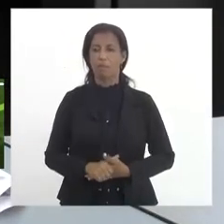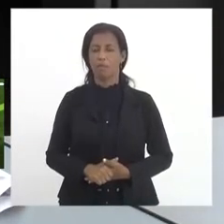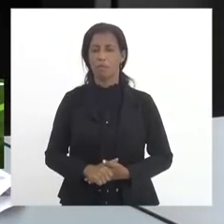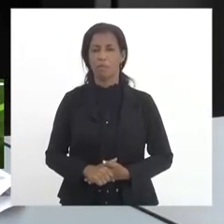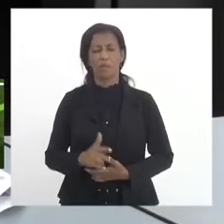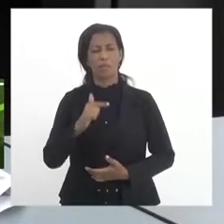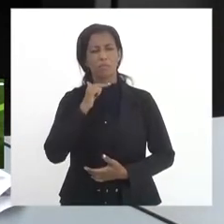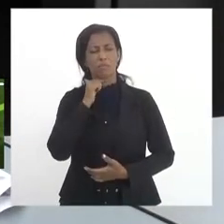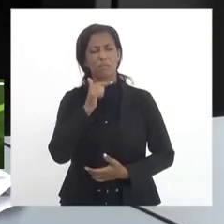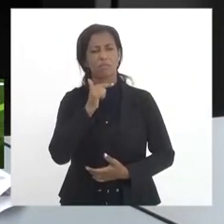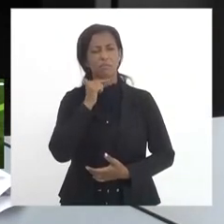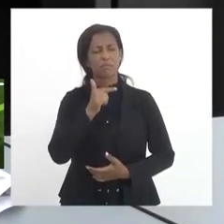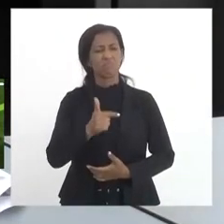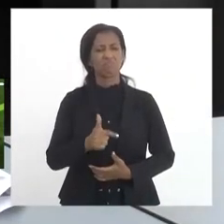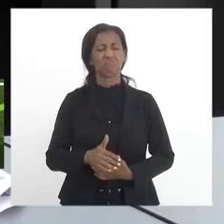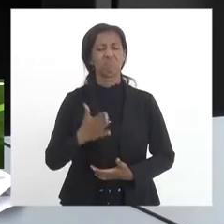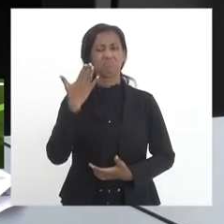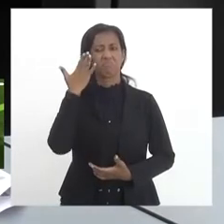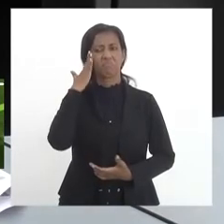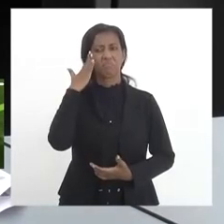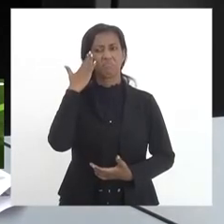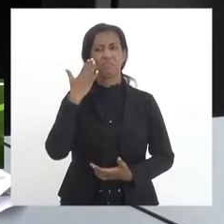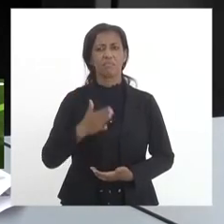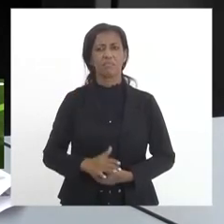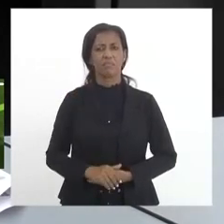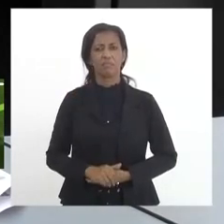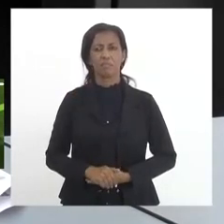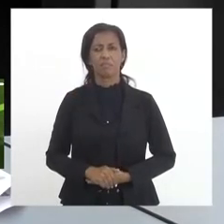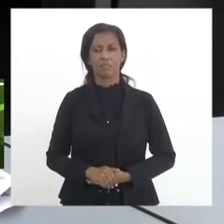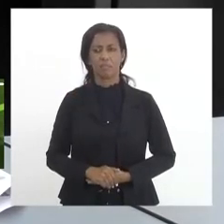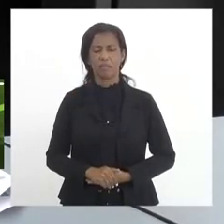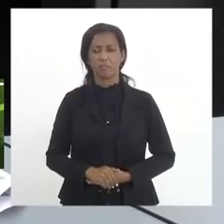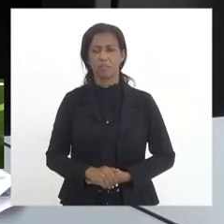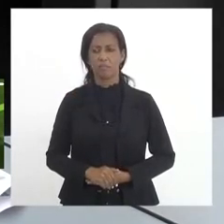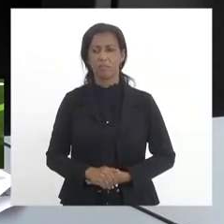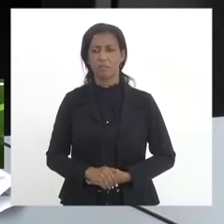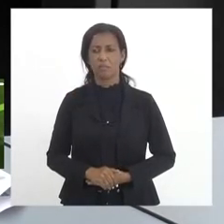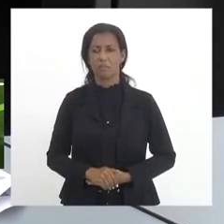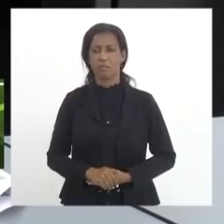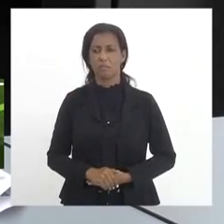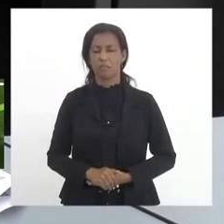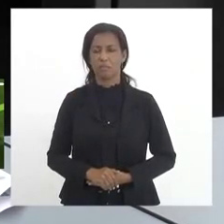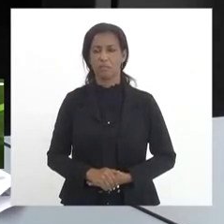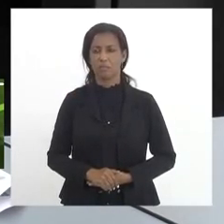consegui entender o seguinte.